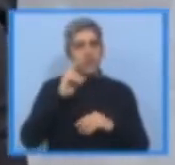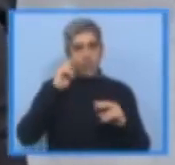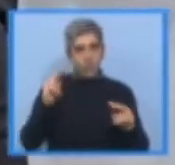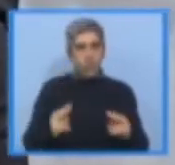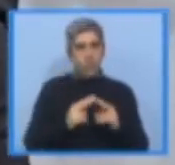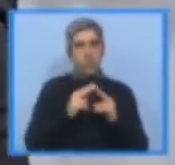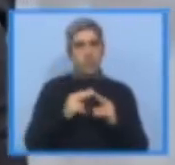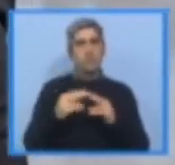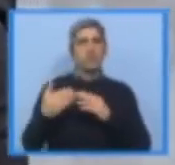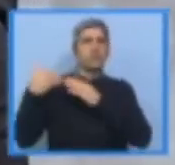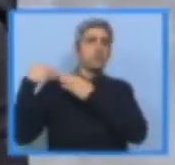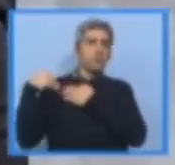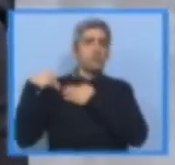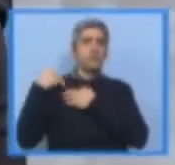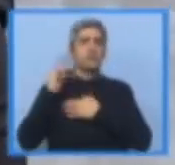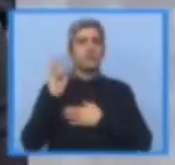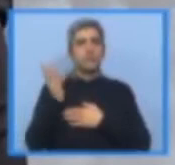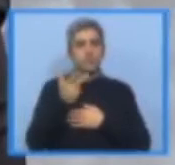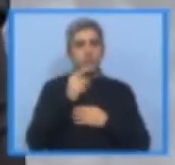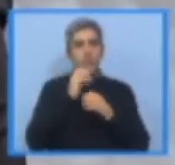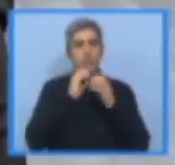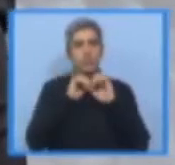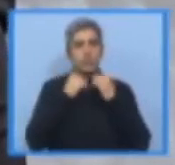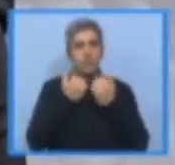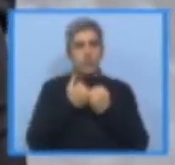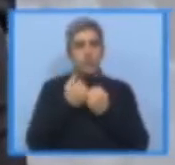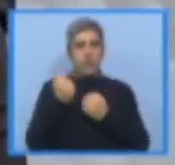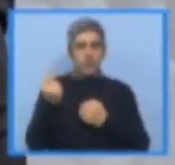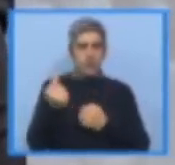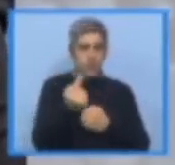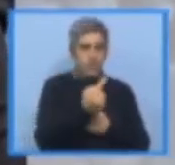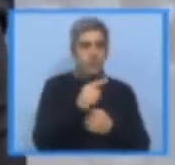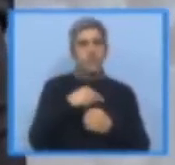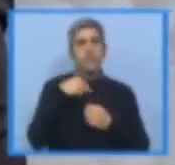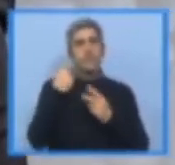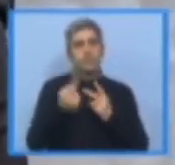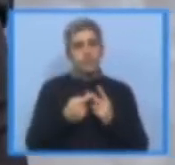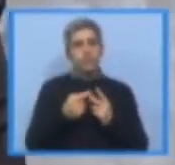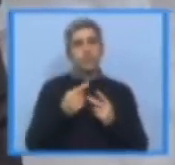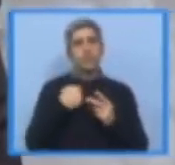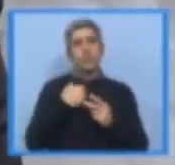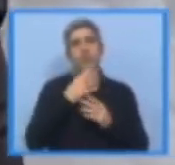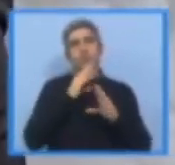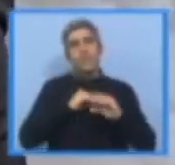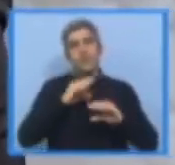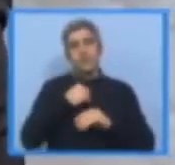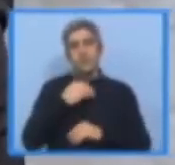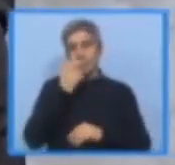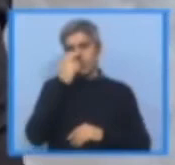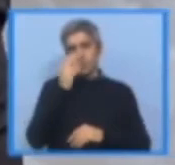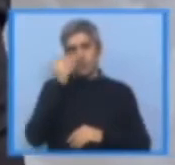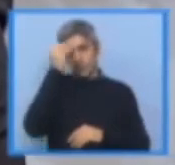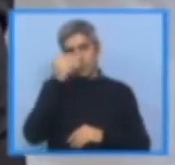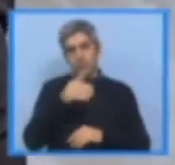vai reunir os responsáveis diocesanos das comunicações sociais e vamos depois ter uma conversa, que eu estou muito curioso como é que vai